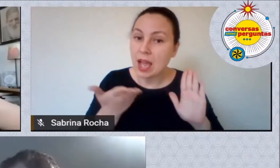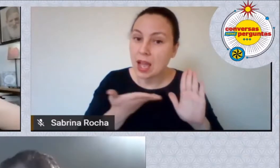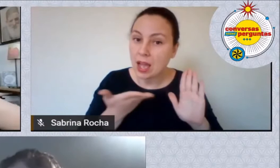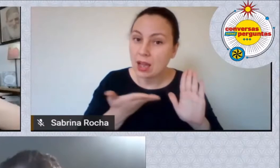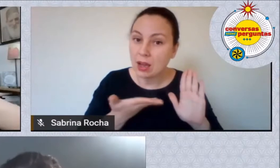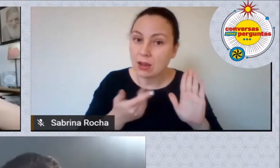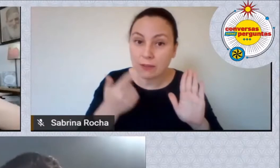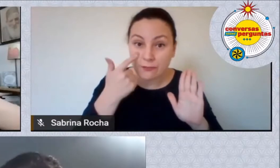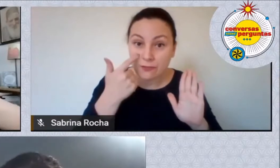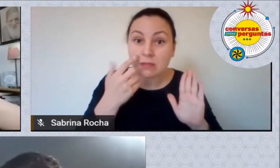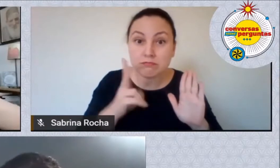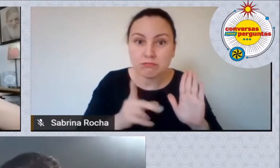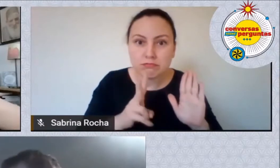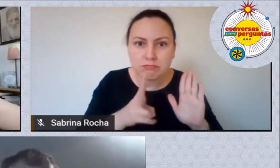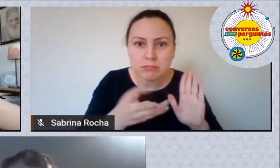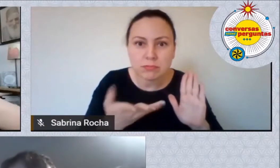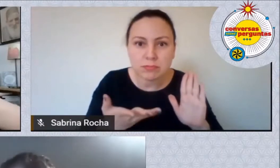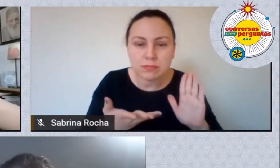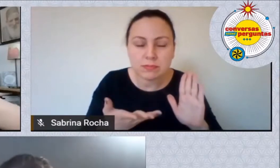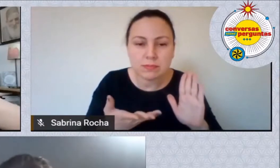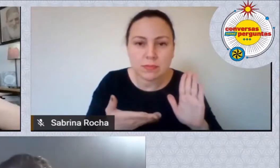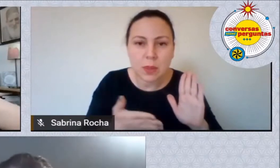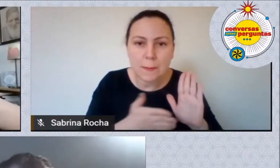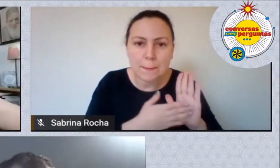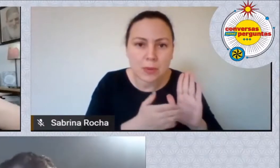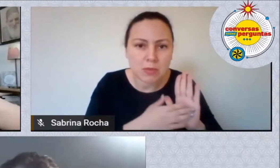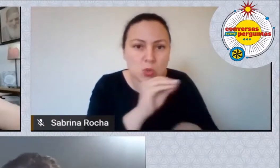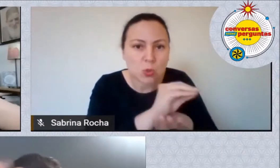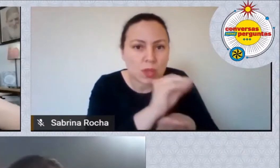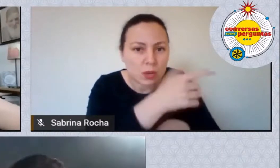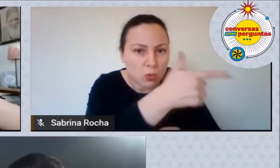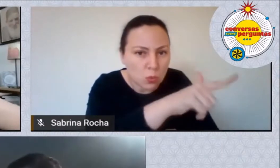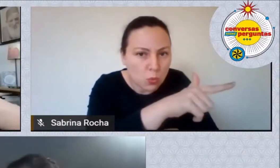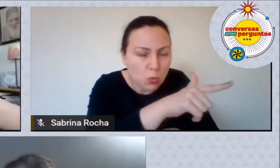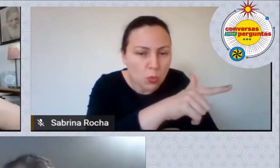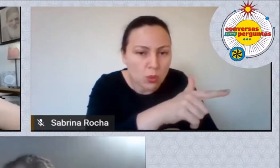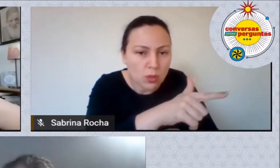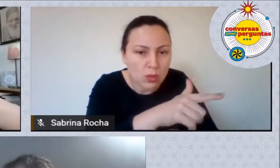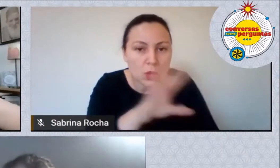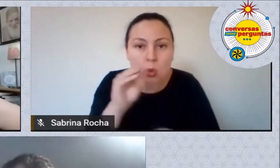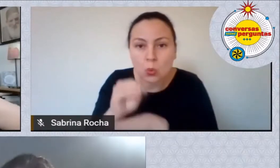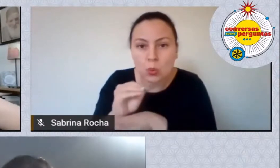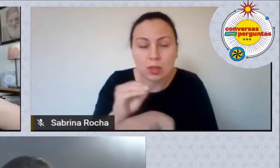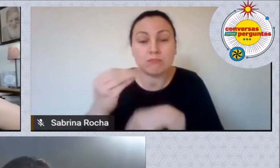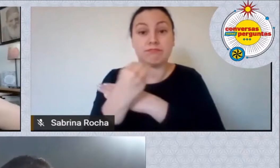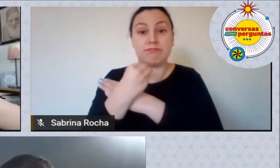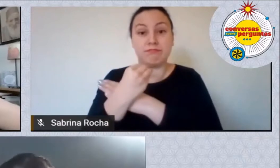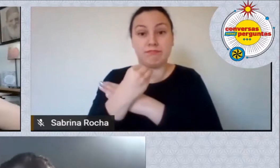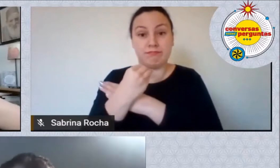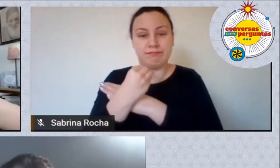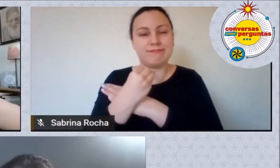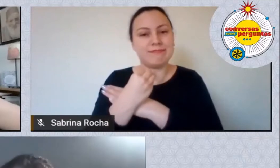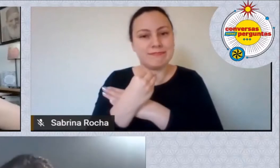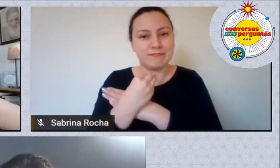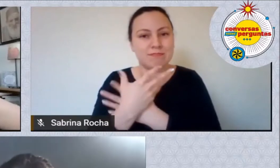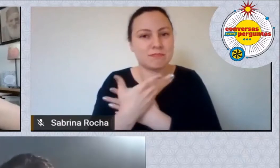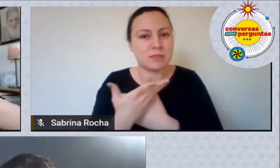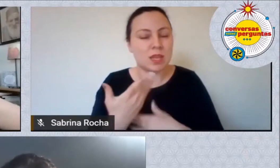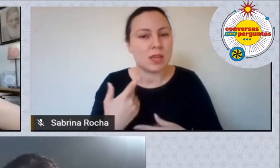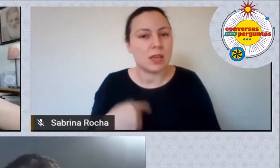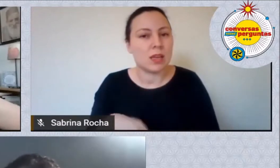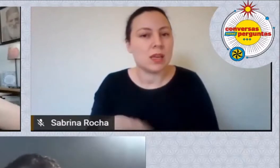ver se você mantém ou não. Né? Seja uma promessa de cuidar do outro, seja uma promessa de cuidar de si, mas que tem que ver com